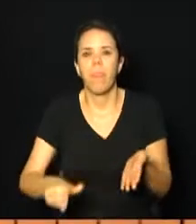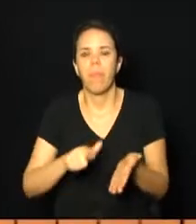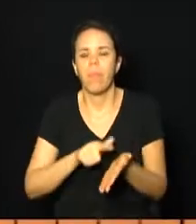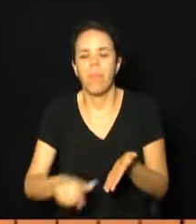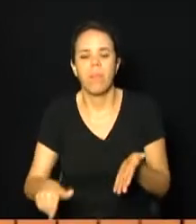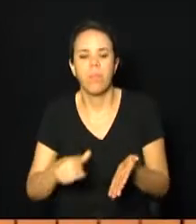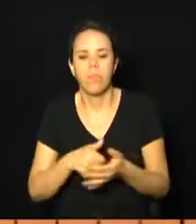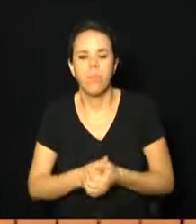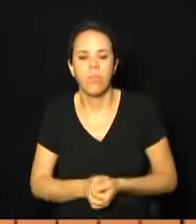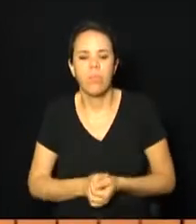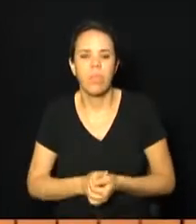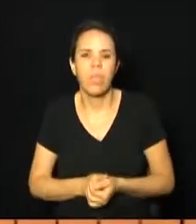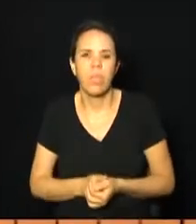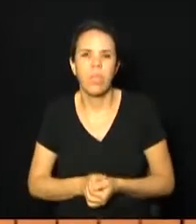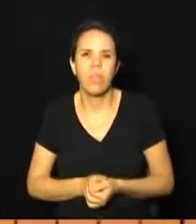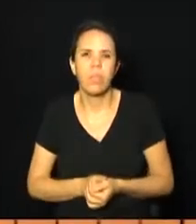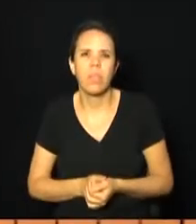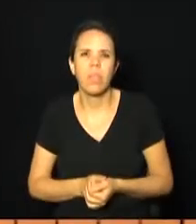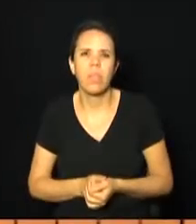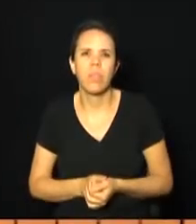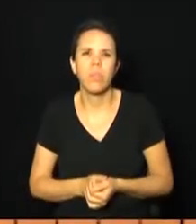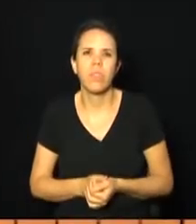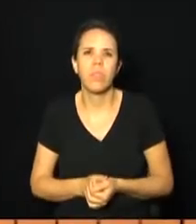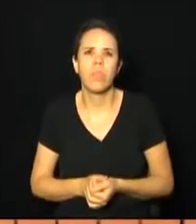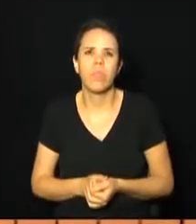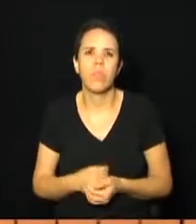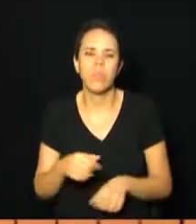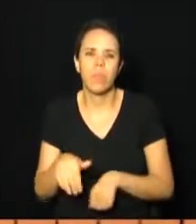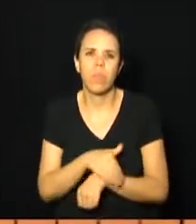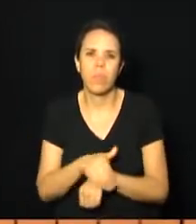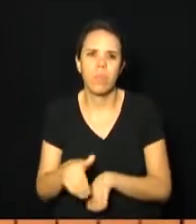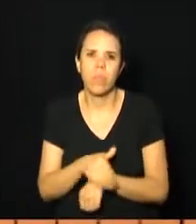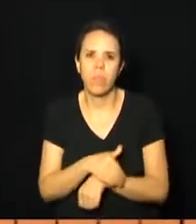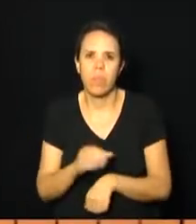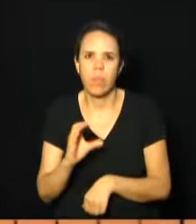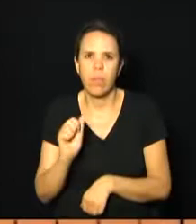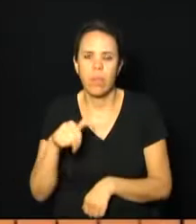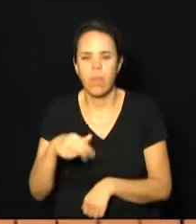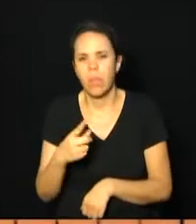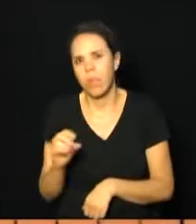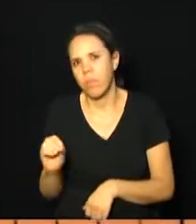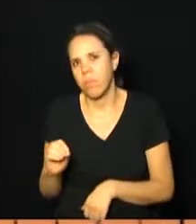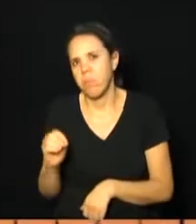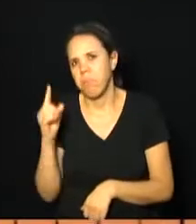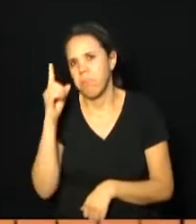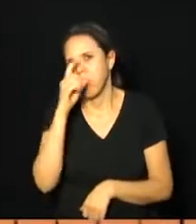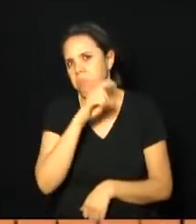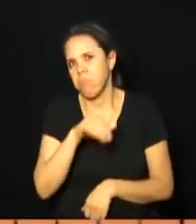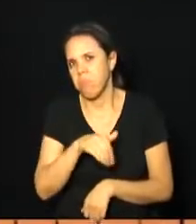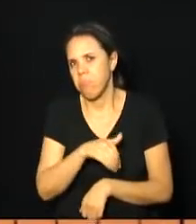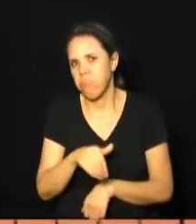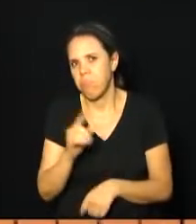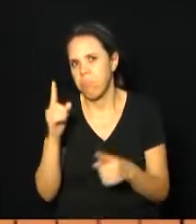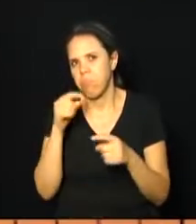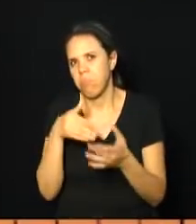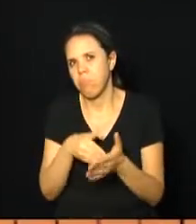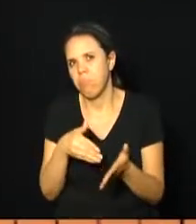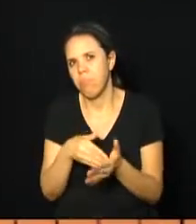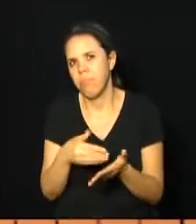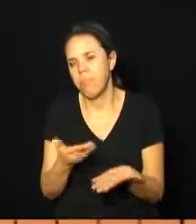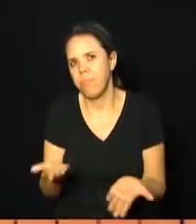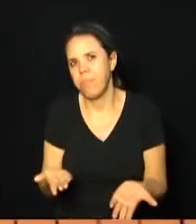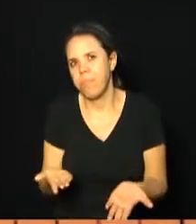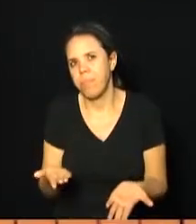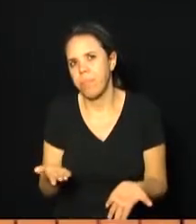costelas de vaca e tudo mais, principalmente da CAN 10, que a maior dificuldade é isso daí.